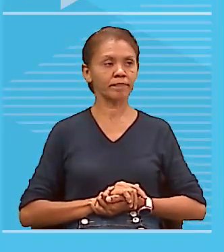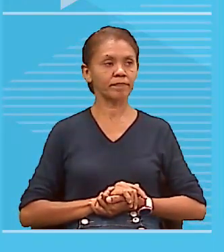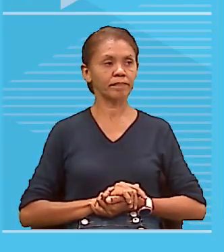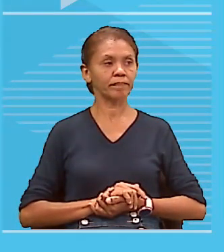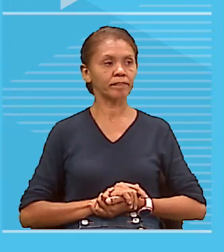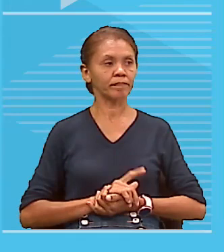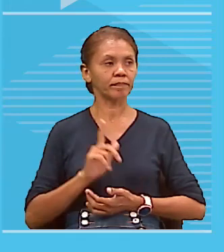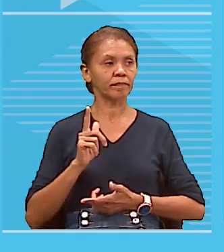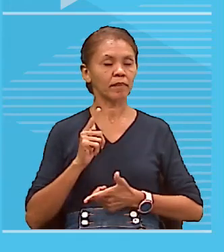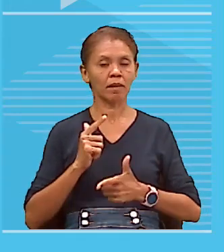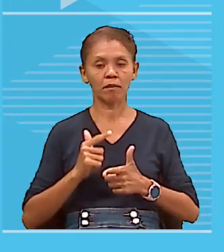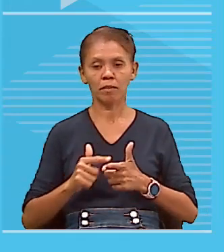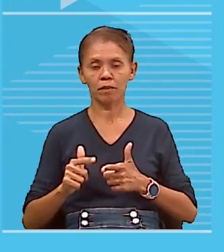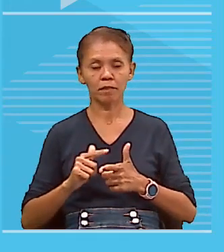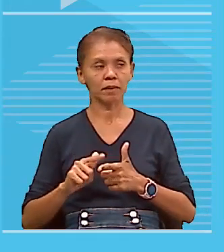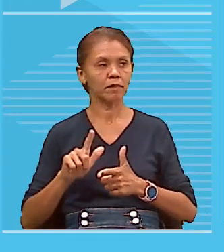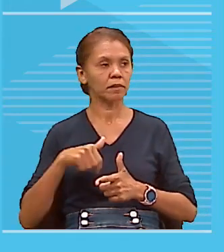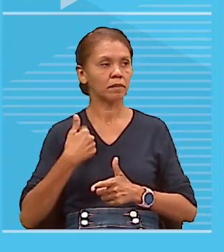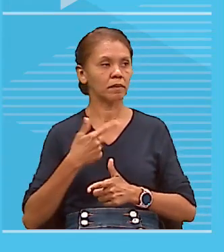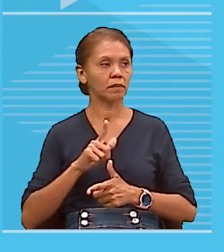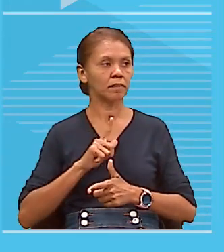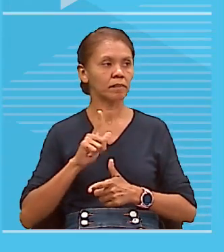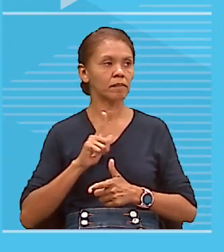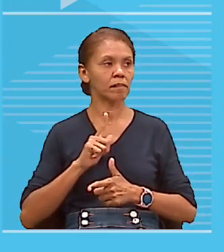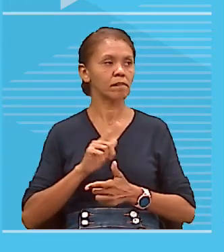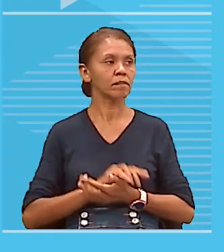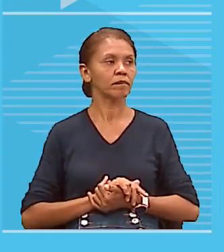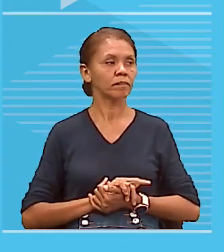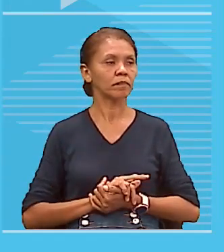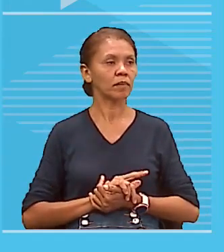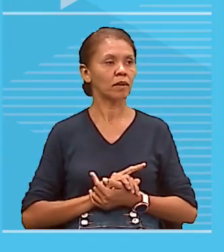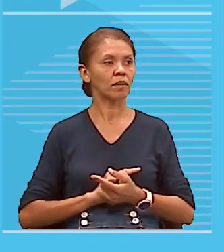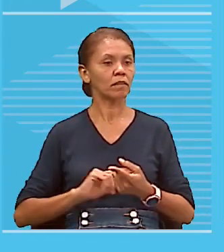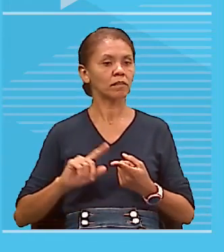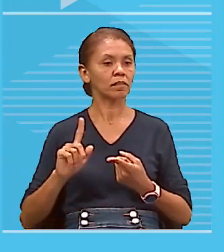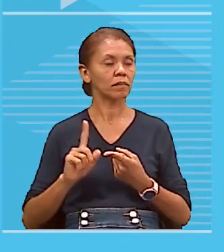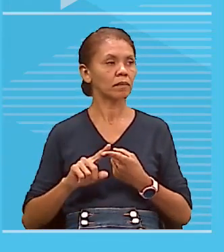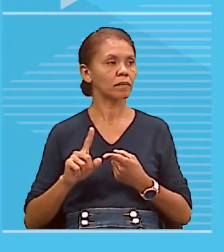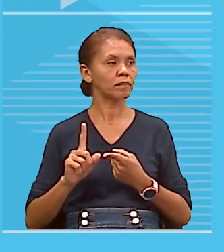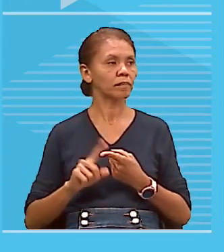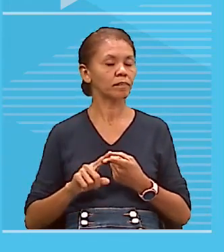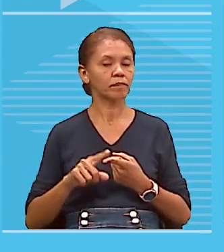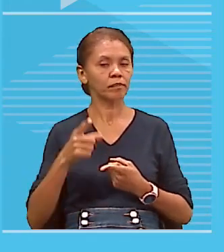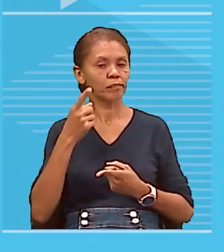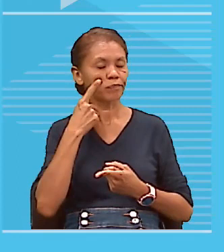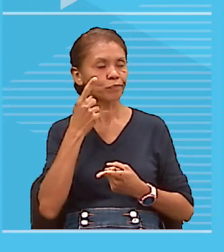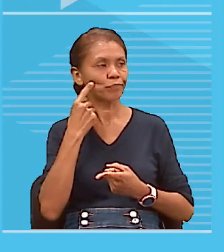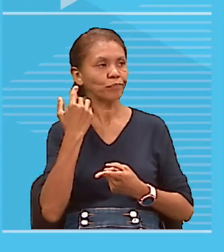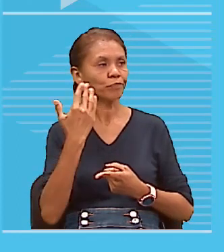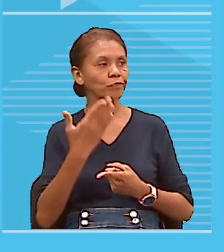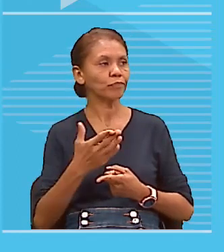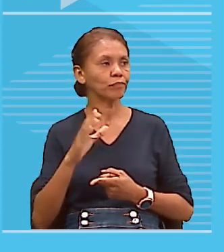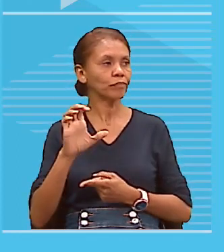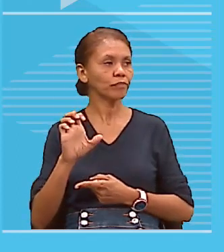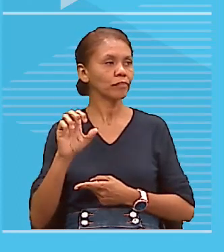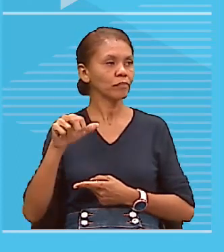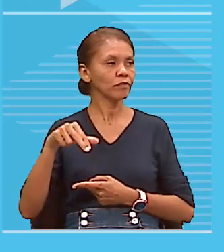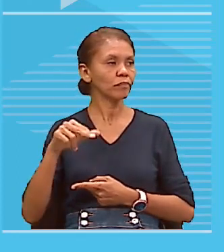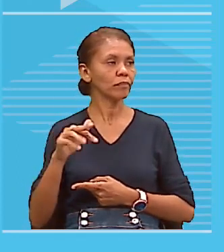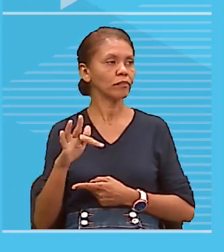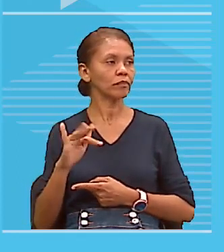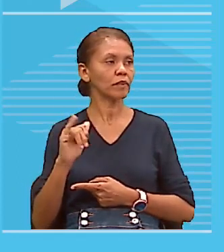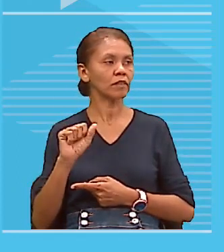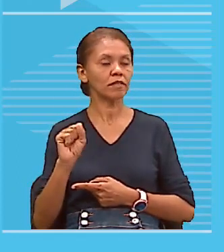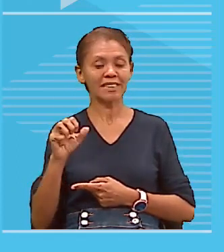né? Problemas como o enfisema pulmonar, né? Você tá vendo aqui, ó, tem os bronquíolos e os alvéolos normais